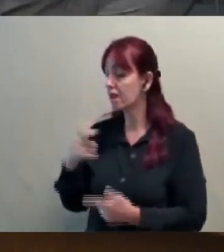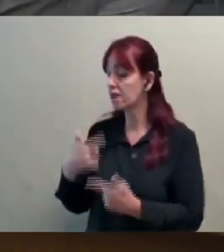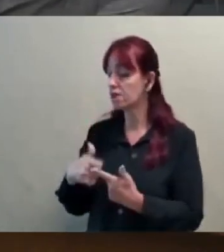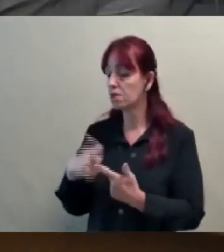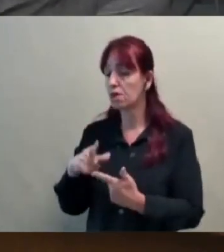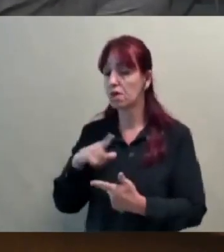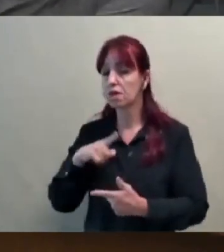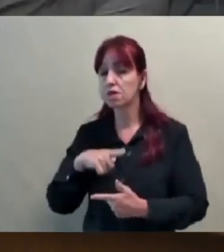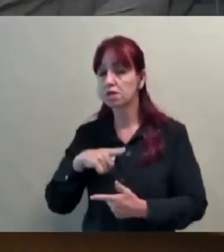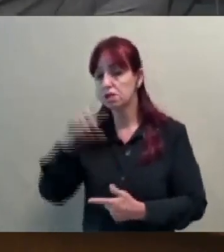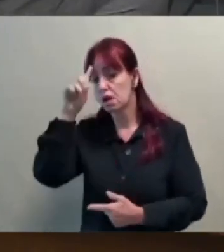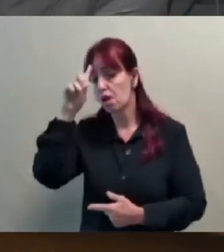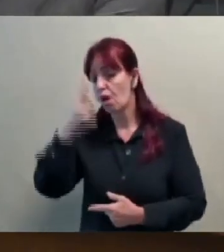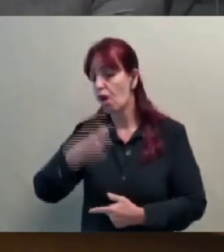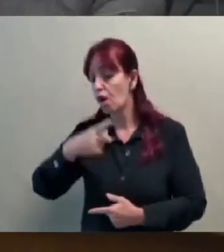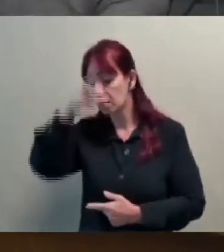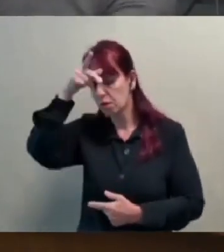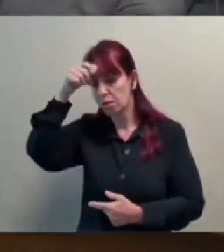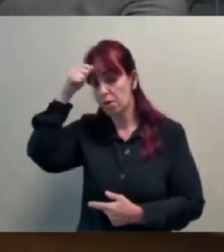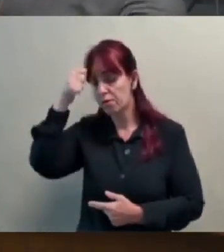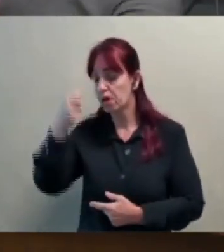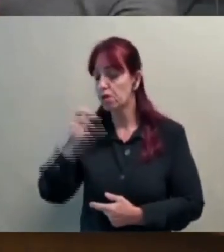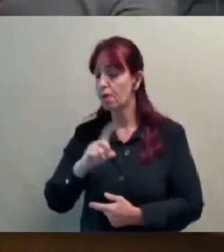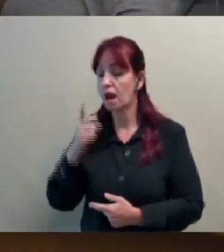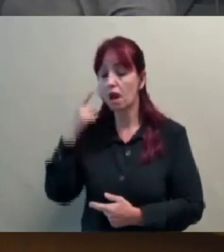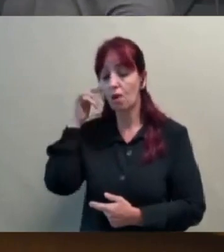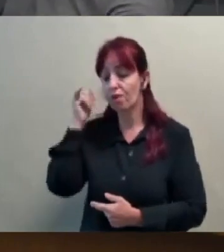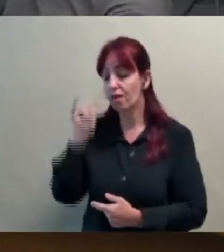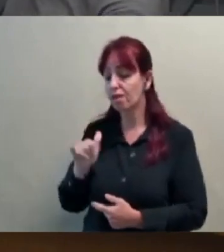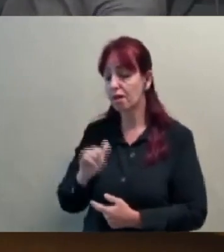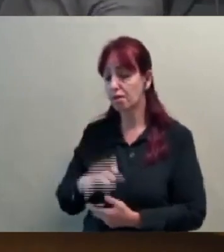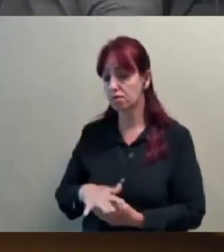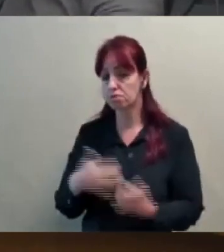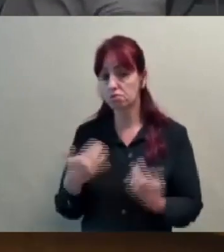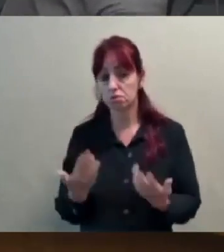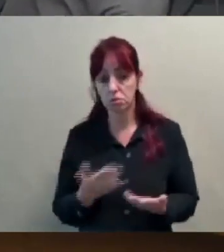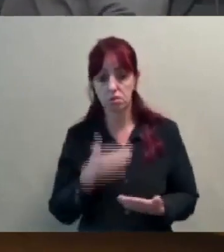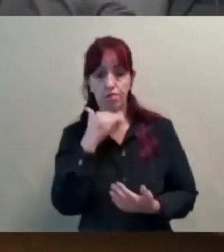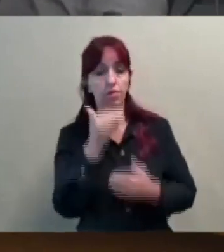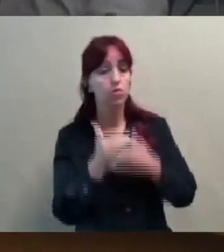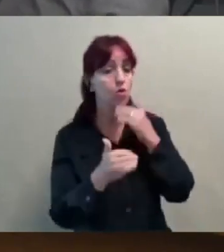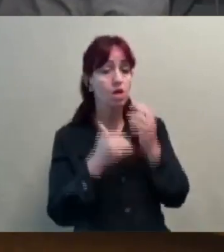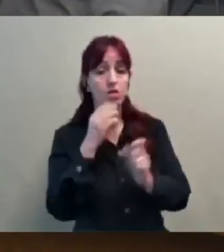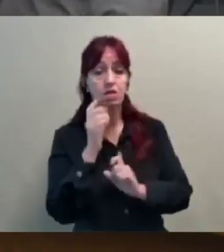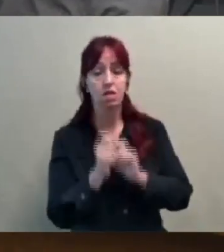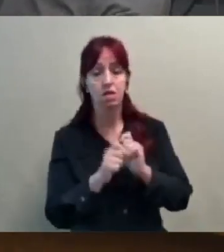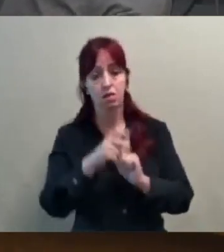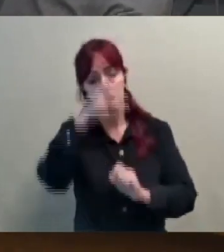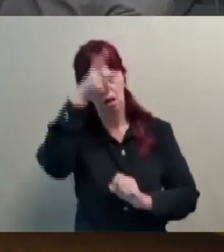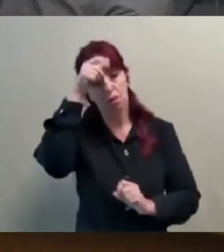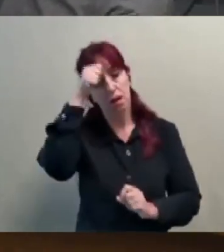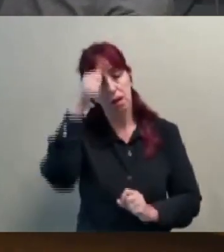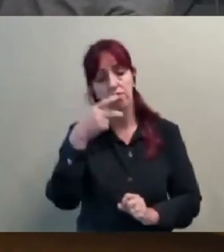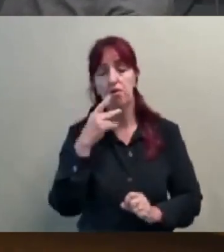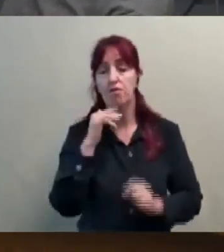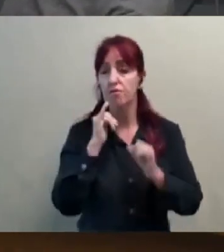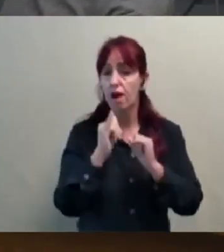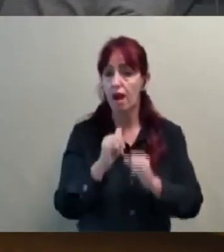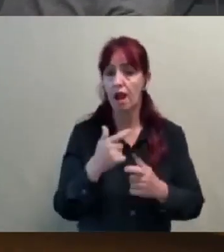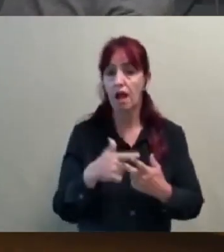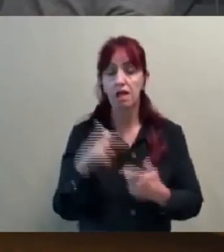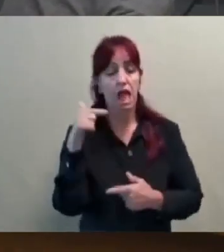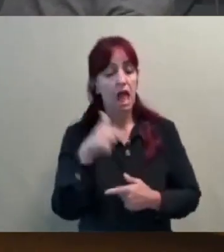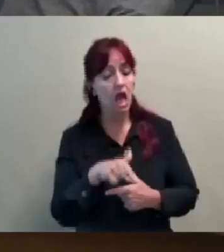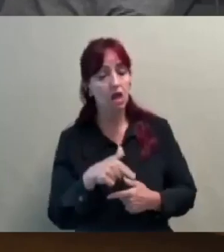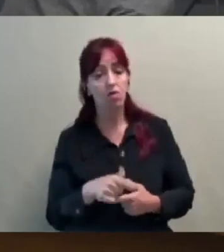tínhamos ordens do prefeito para não atender. E não adianta o prefeito falar que ele não está